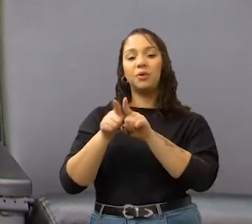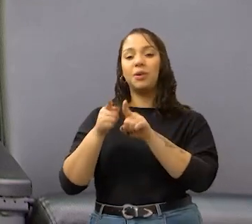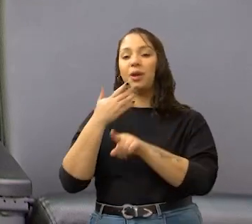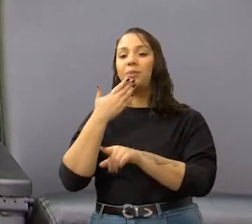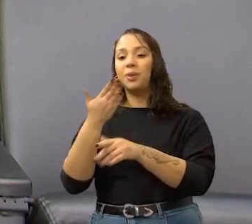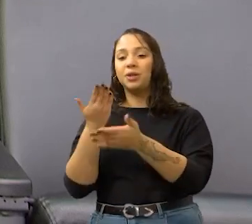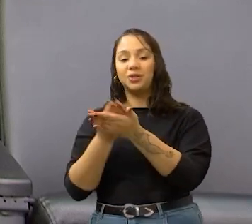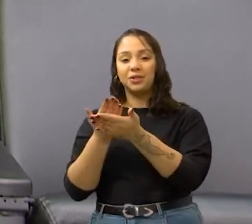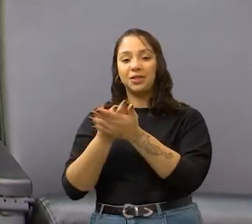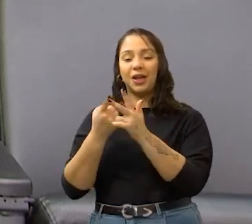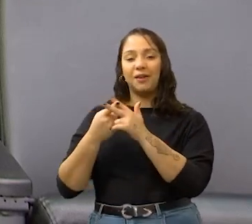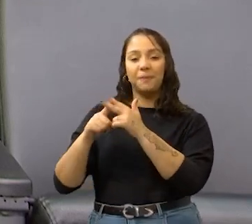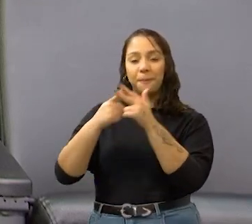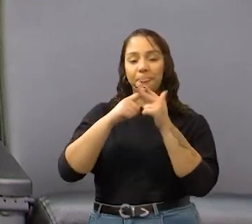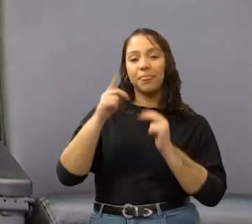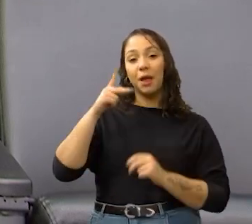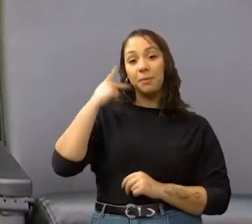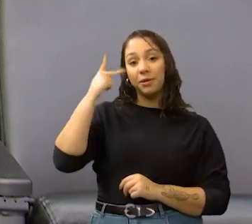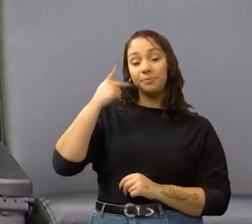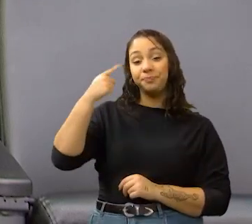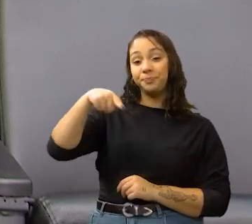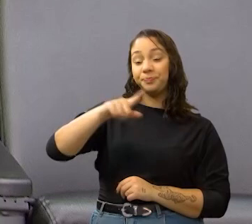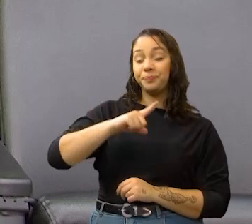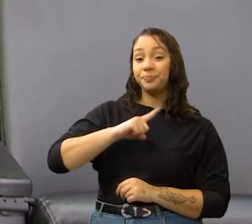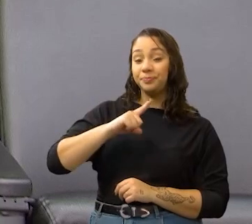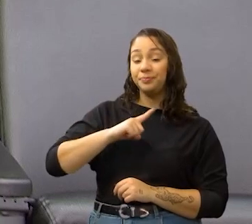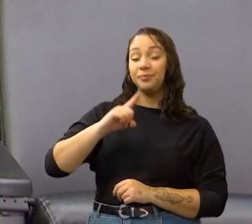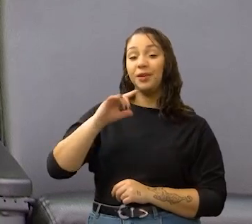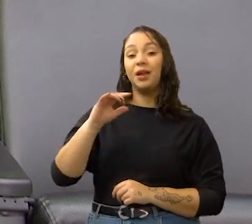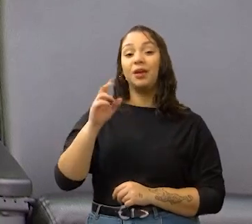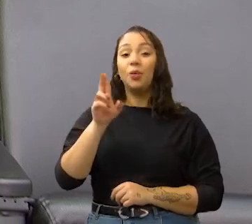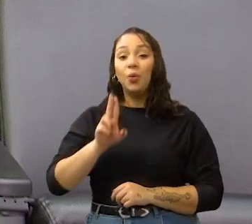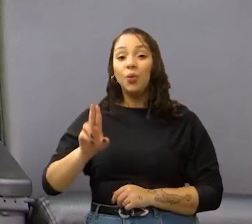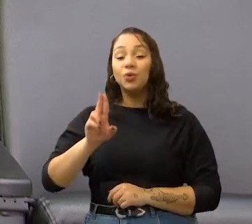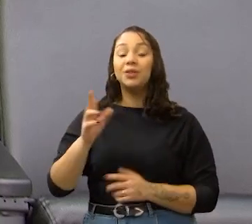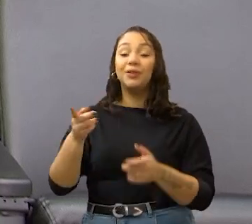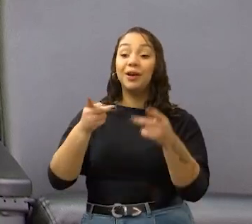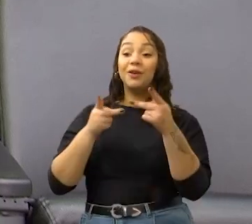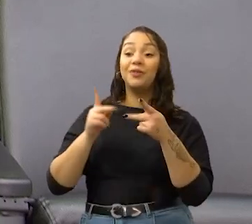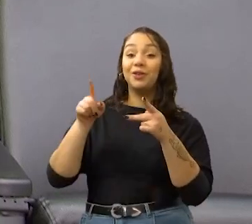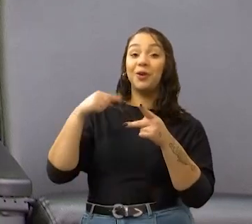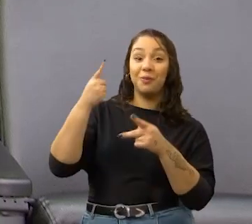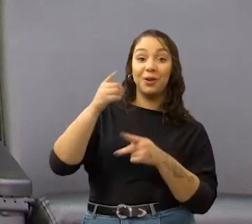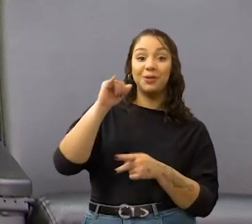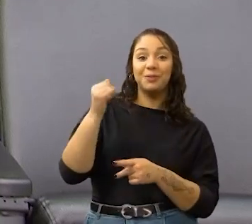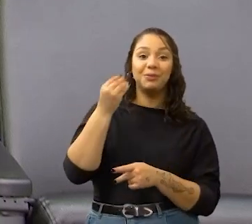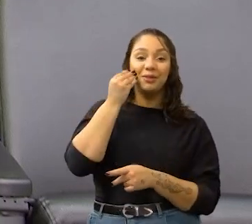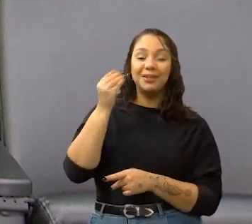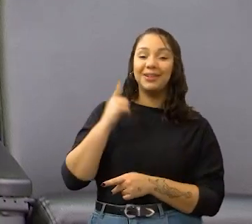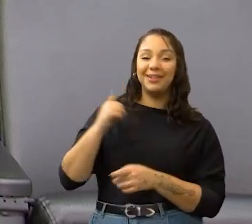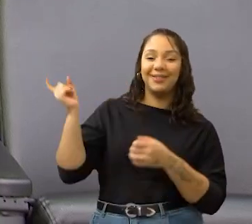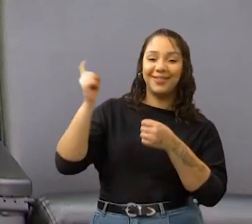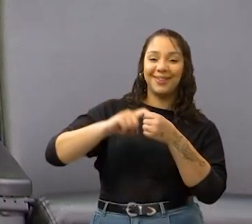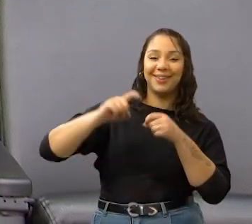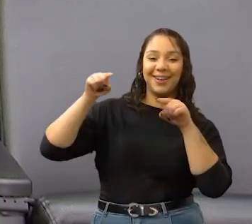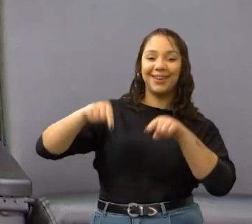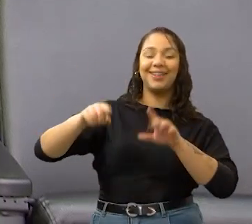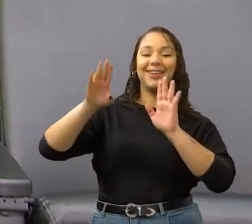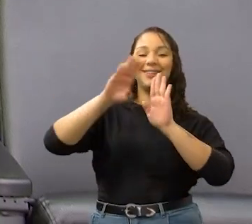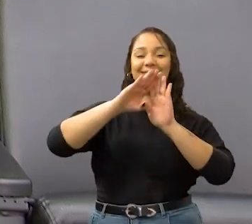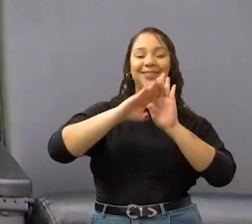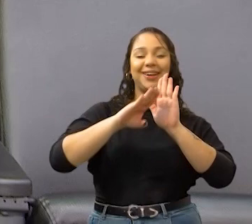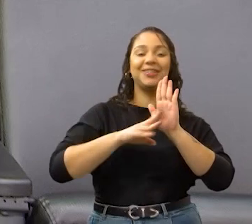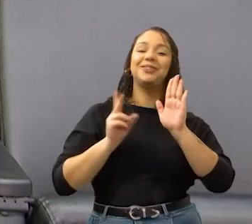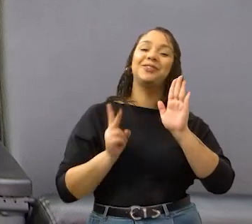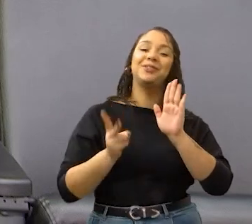requerimentos que fazem parte das ferramentas que vocês parlamentares têm à disposição. Então eu faço um convite para você, para uma próxima oportunidade,